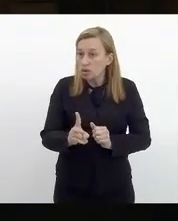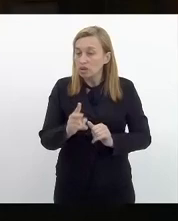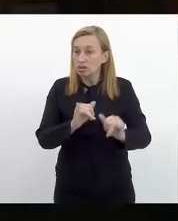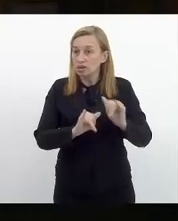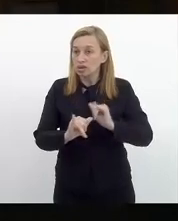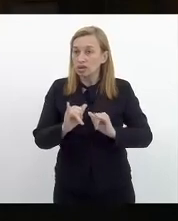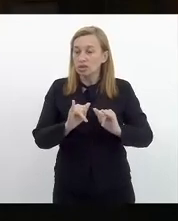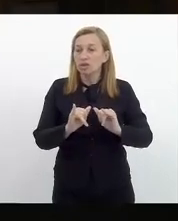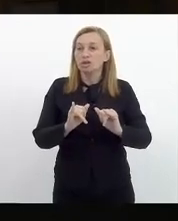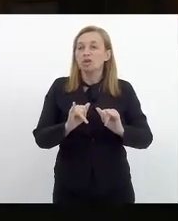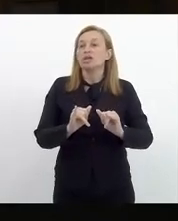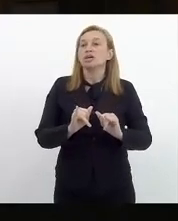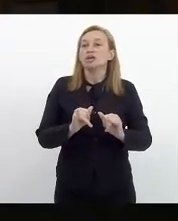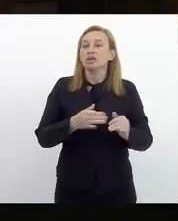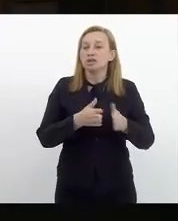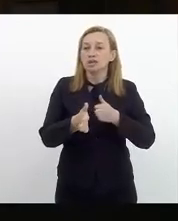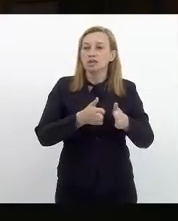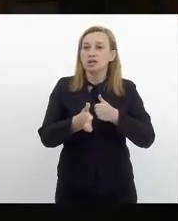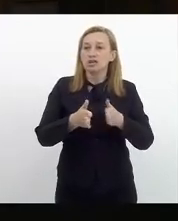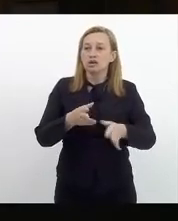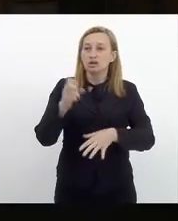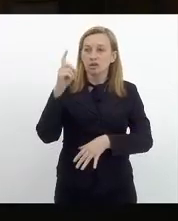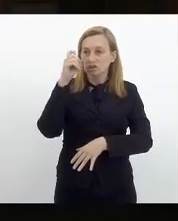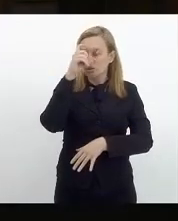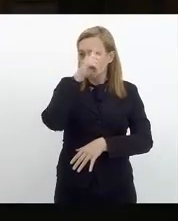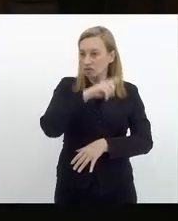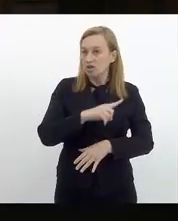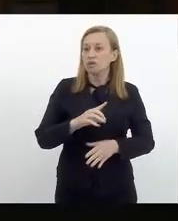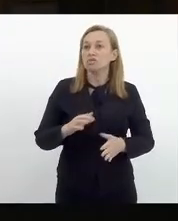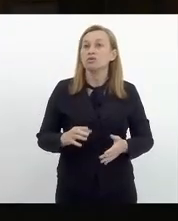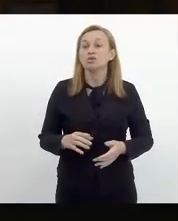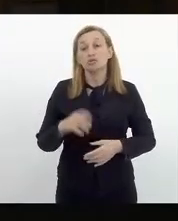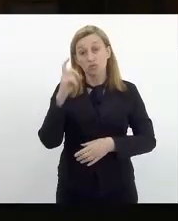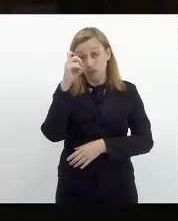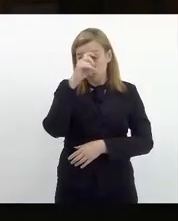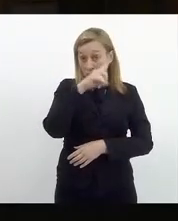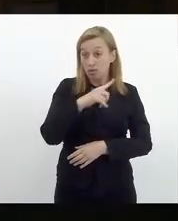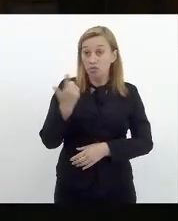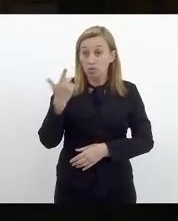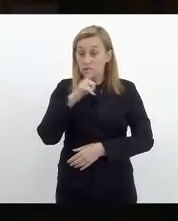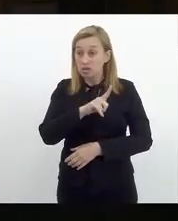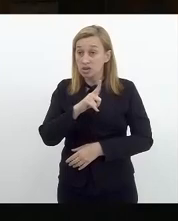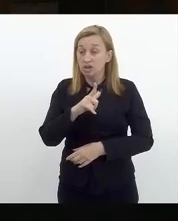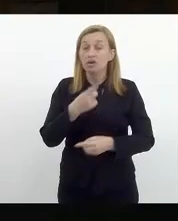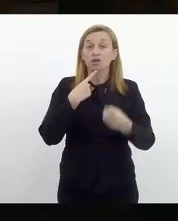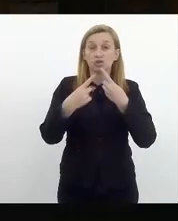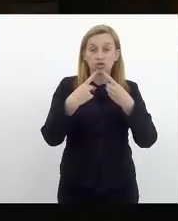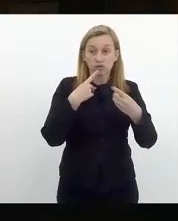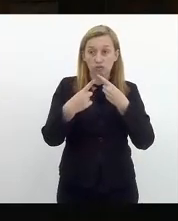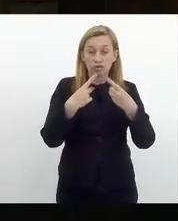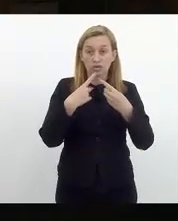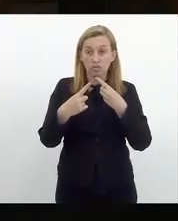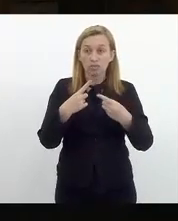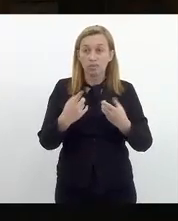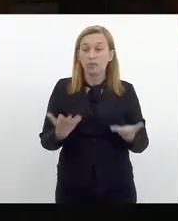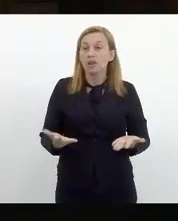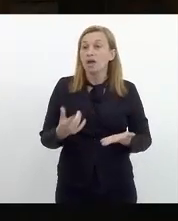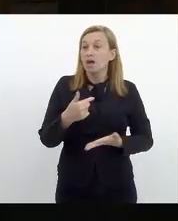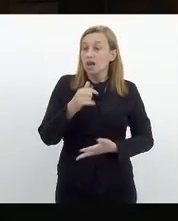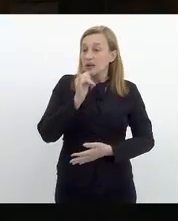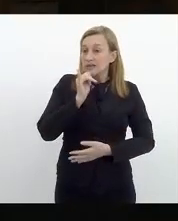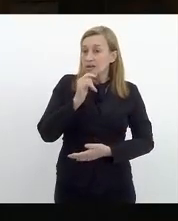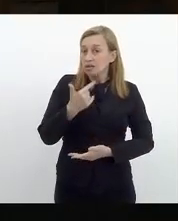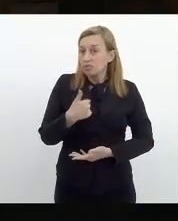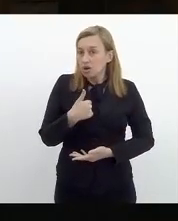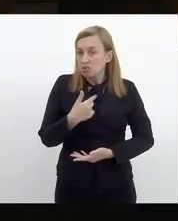assim então tá bastante complicado e tá muito difícil a gente conseguir fazer o debate na totalidade né Eu por exemplo